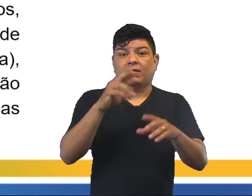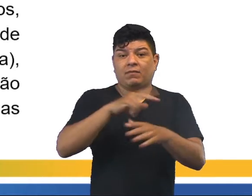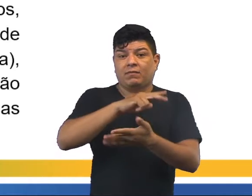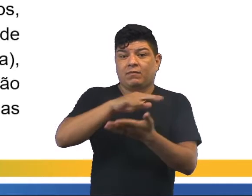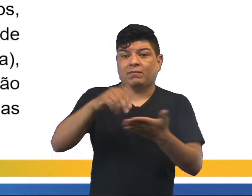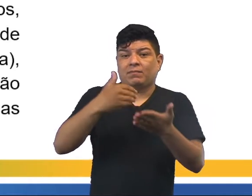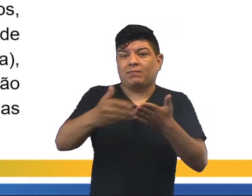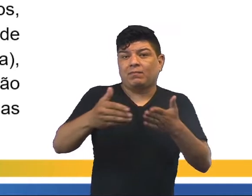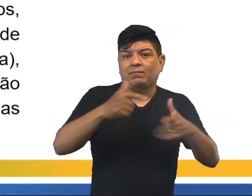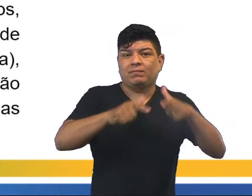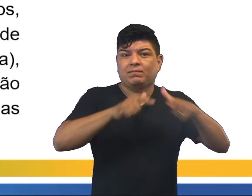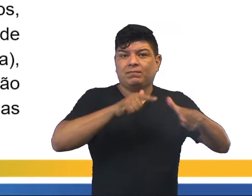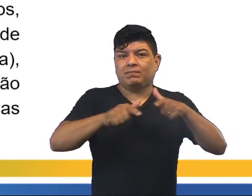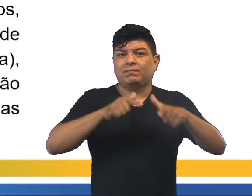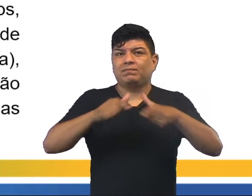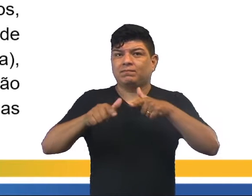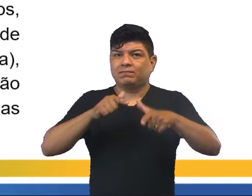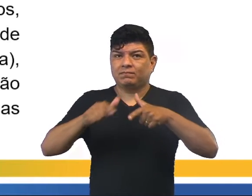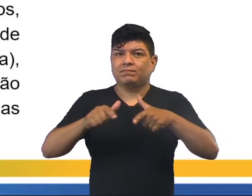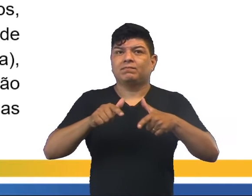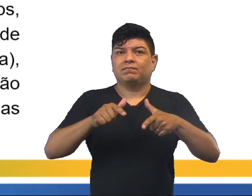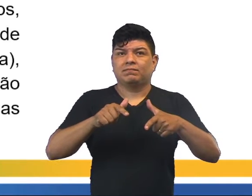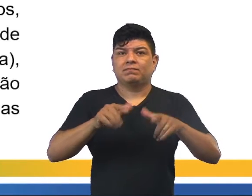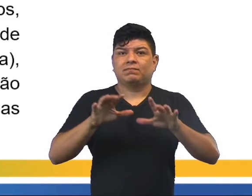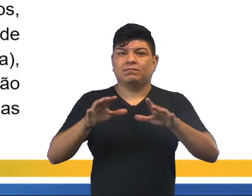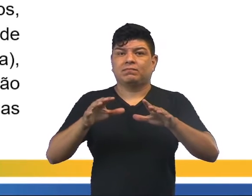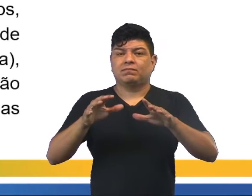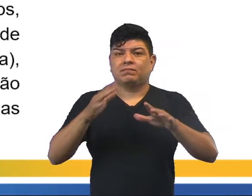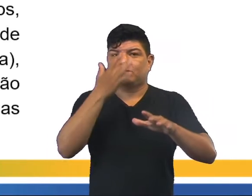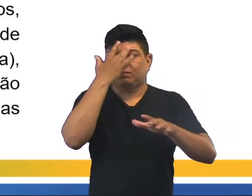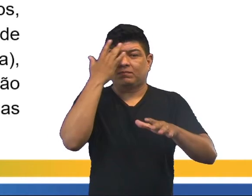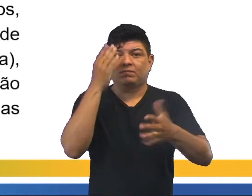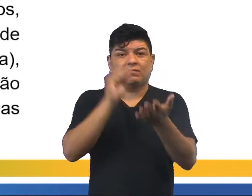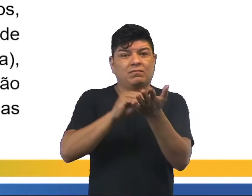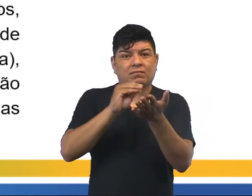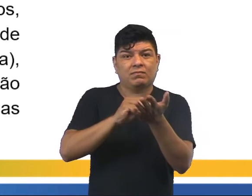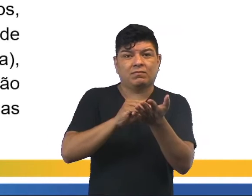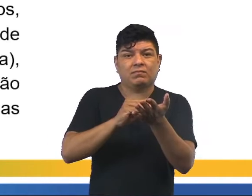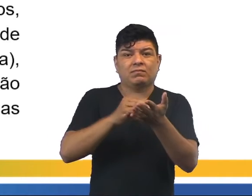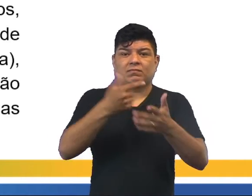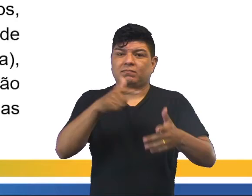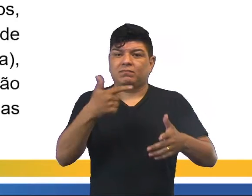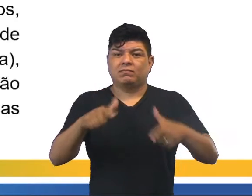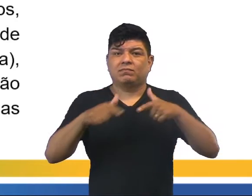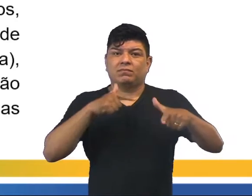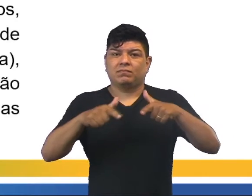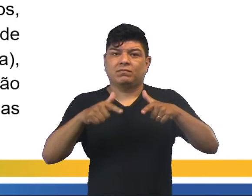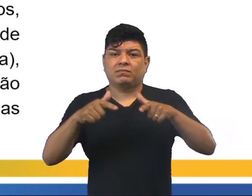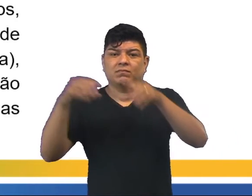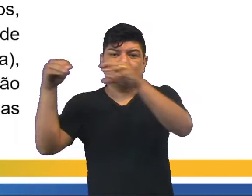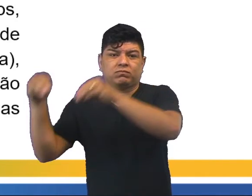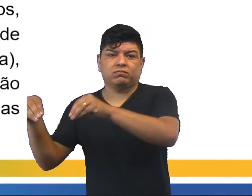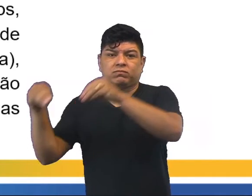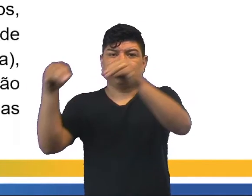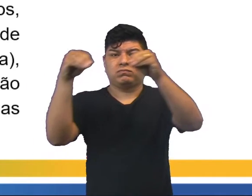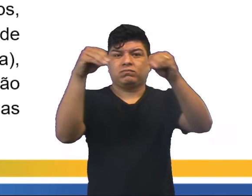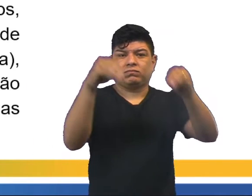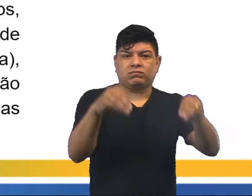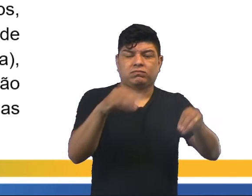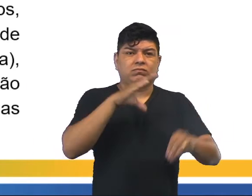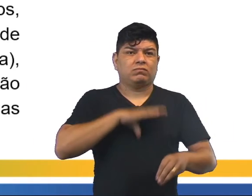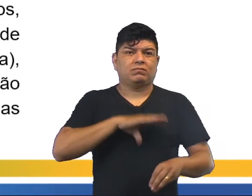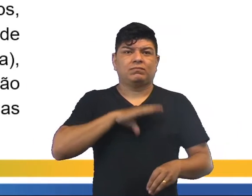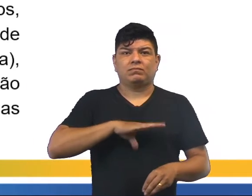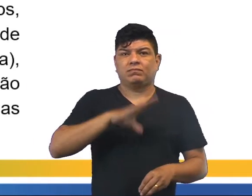perderam seus empregos e essa massa de desempregados migrou para as cidades romanas em busca